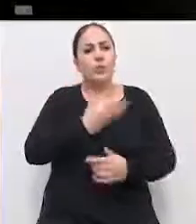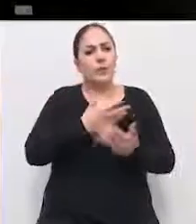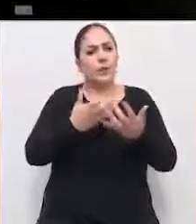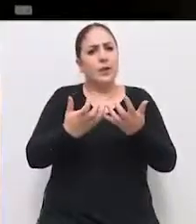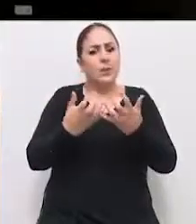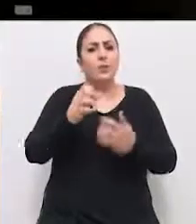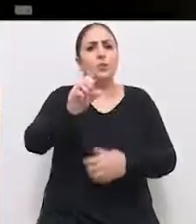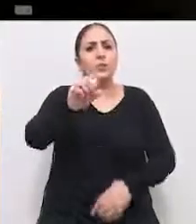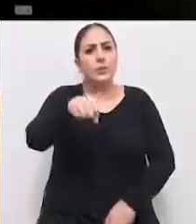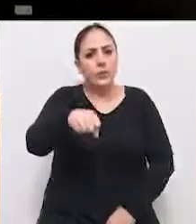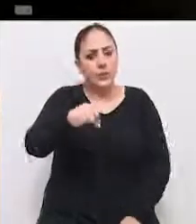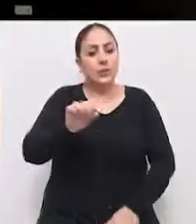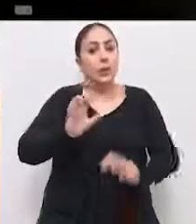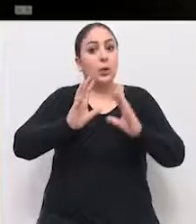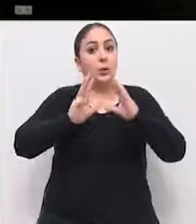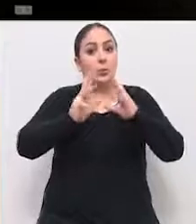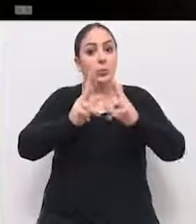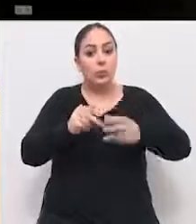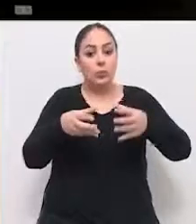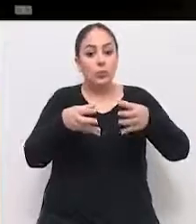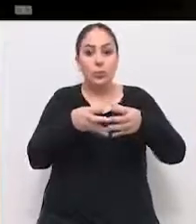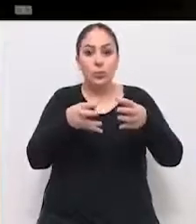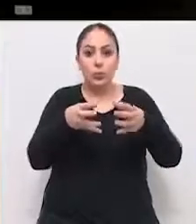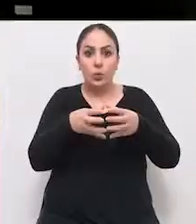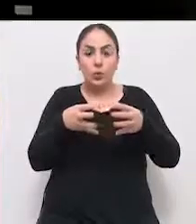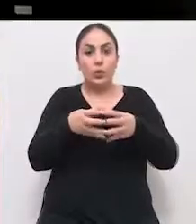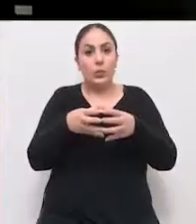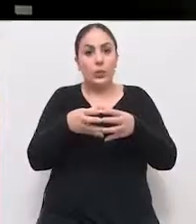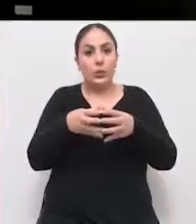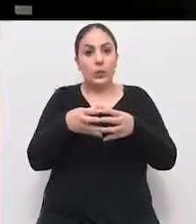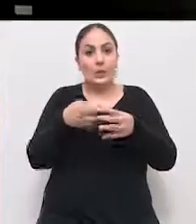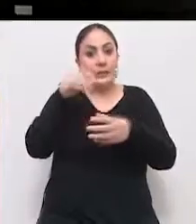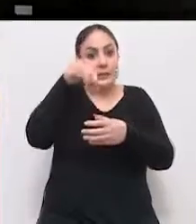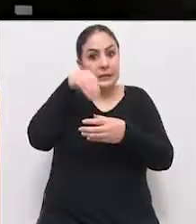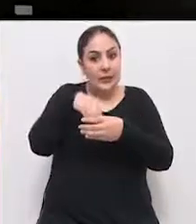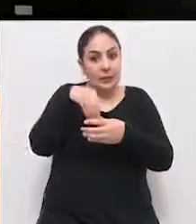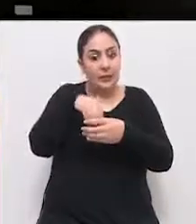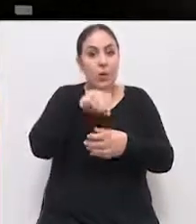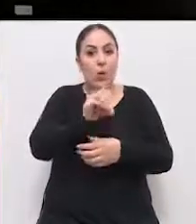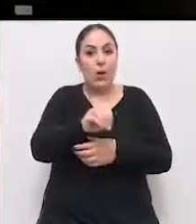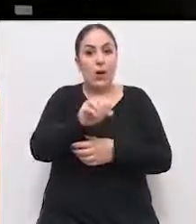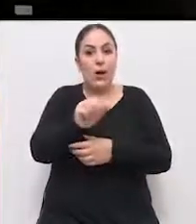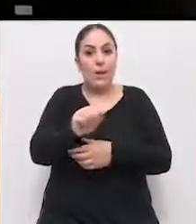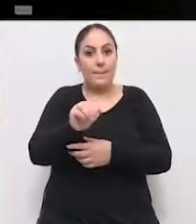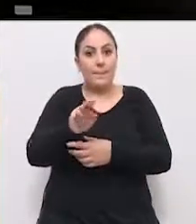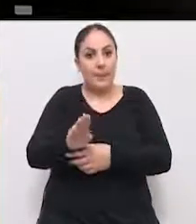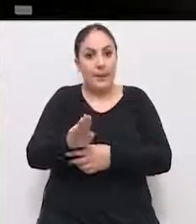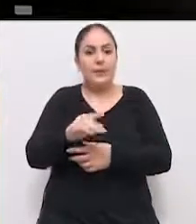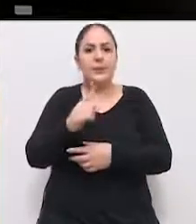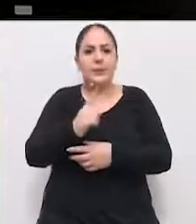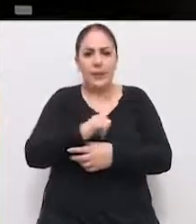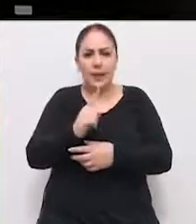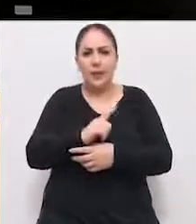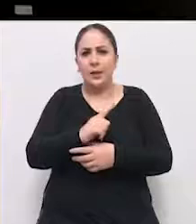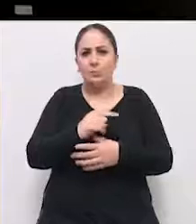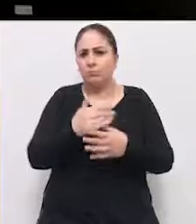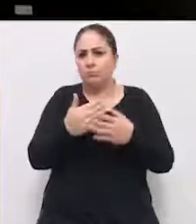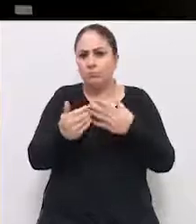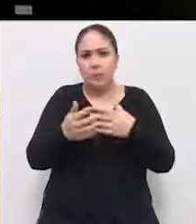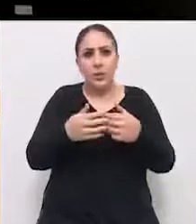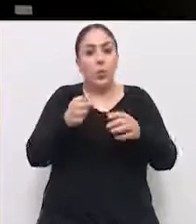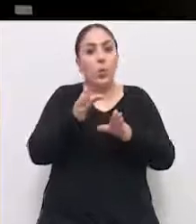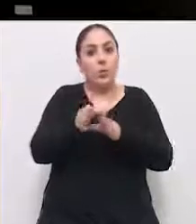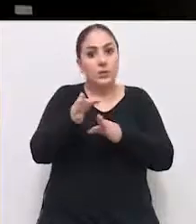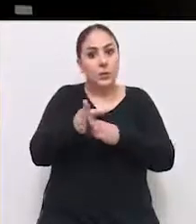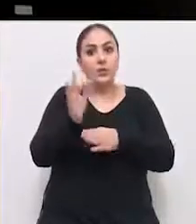Nós queremos sim que em todo pleito eleitoral dentro da Ordem, seja em subseções, em